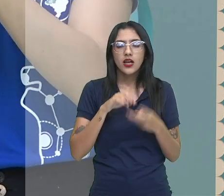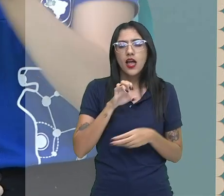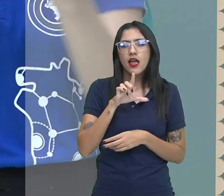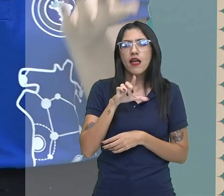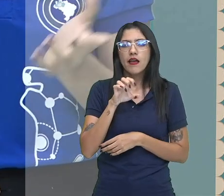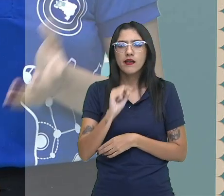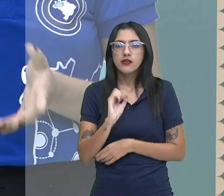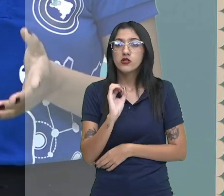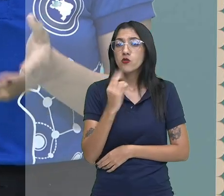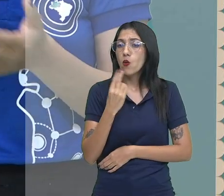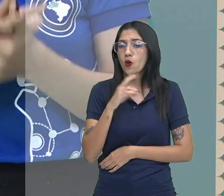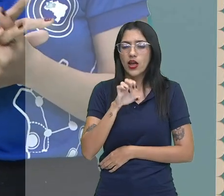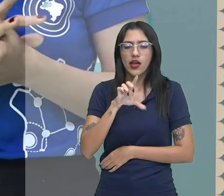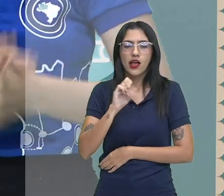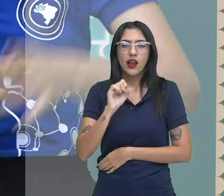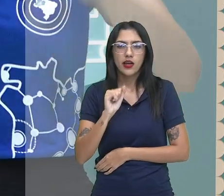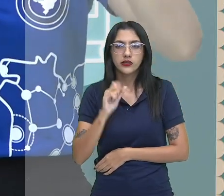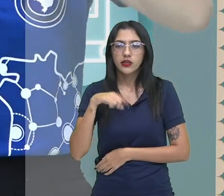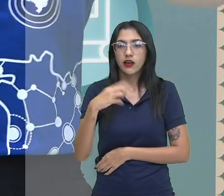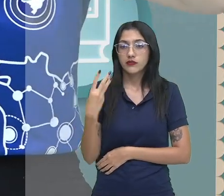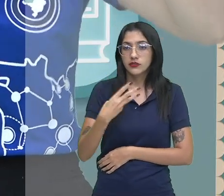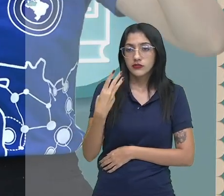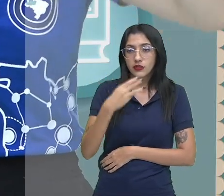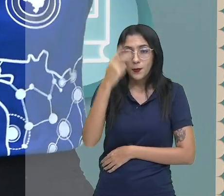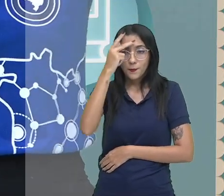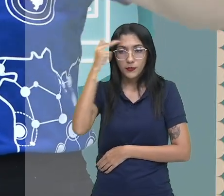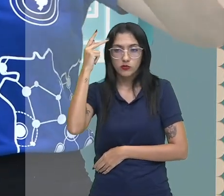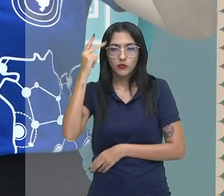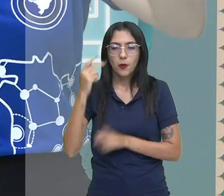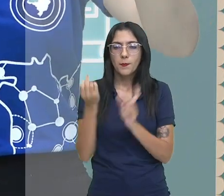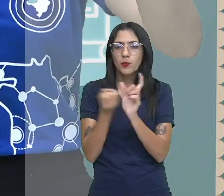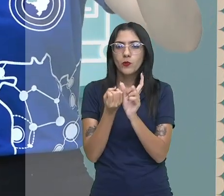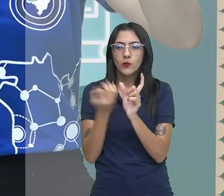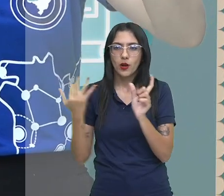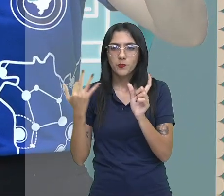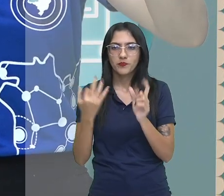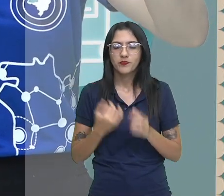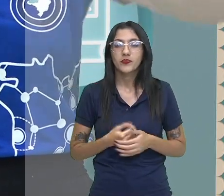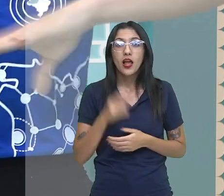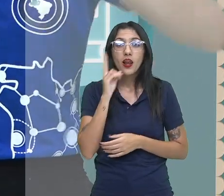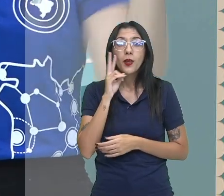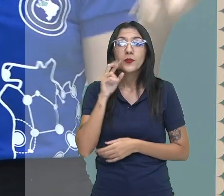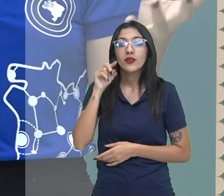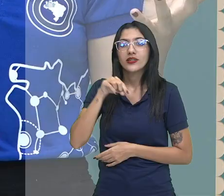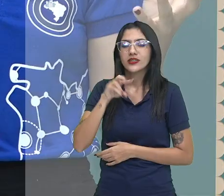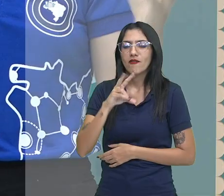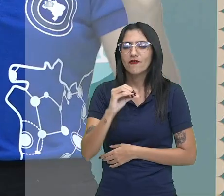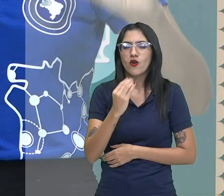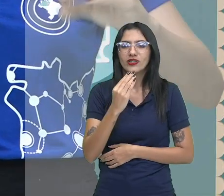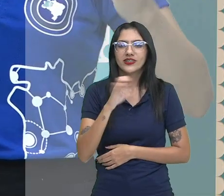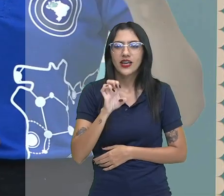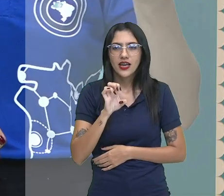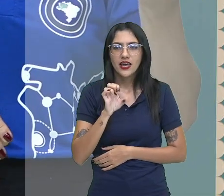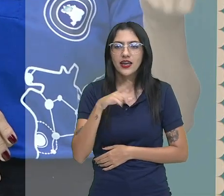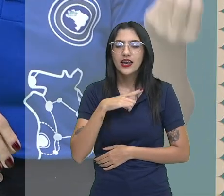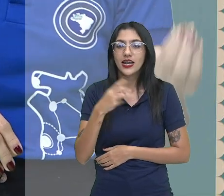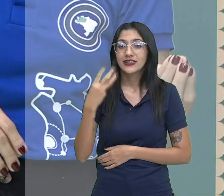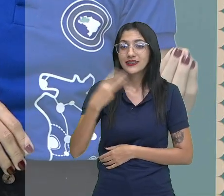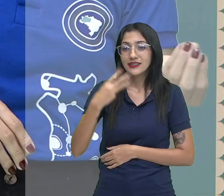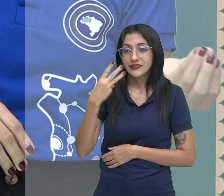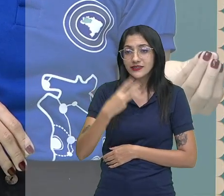ou elas, não é? Que é a terceira pessoa do plural. Aí lembrando que o você entra aí, não é? E ele é conjugado como